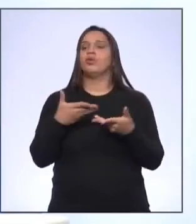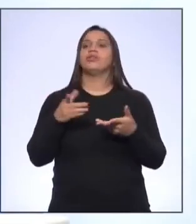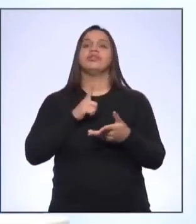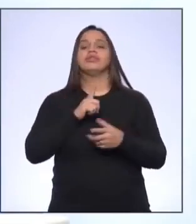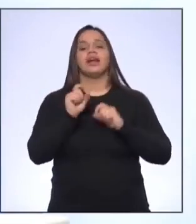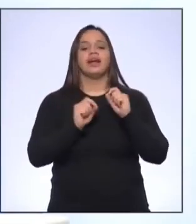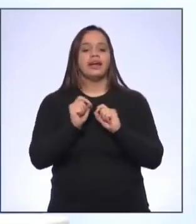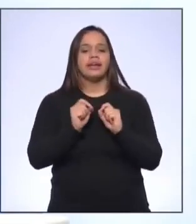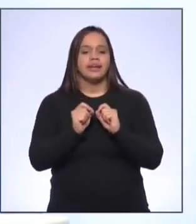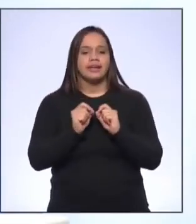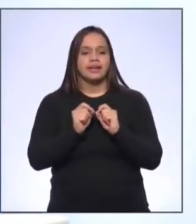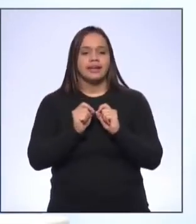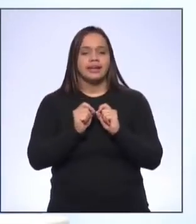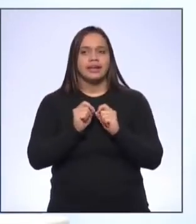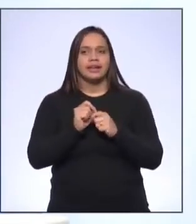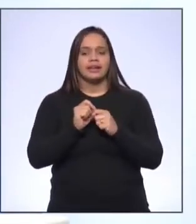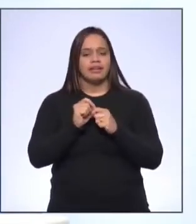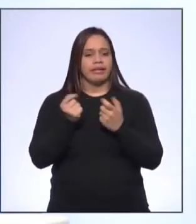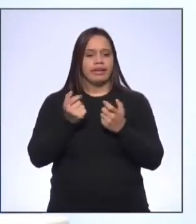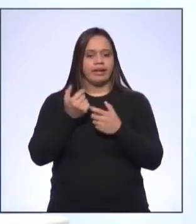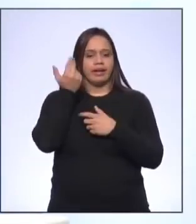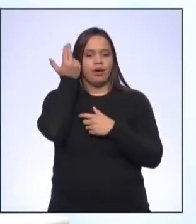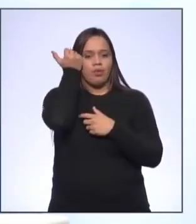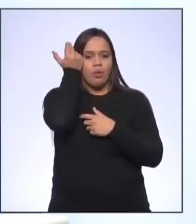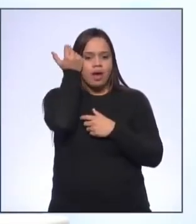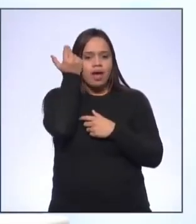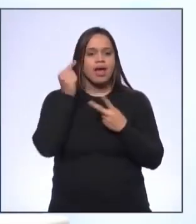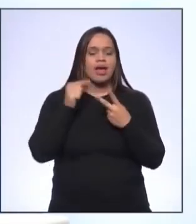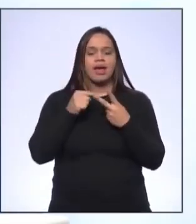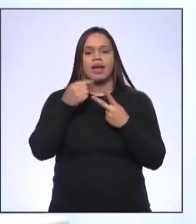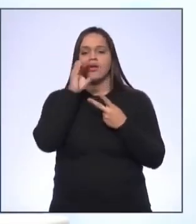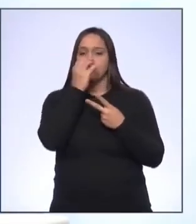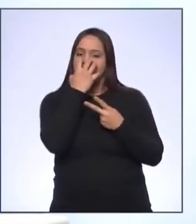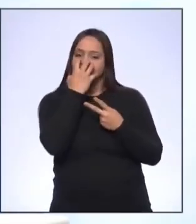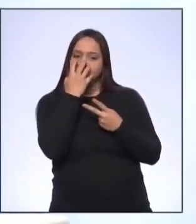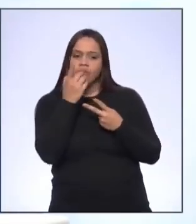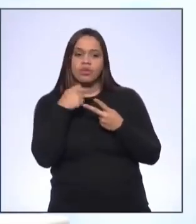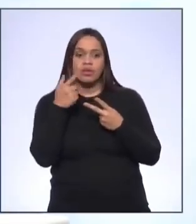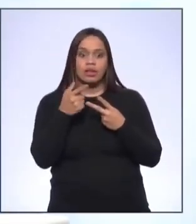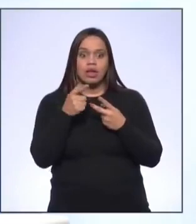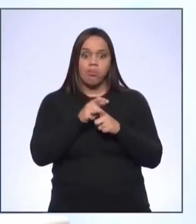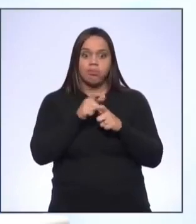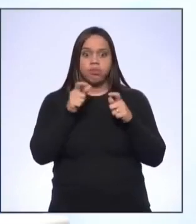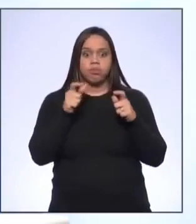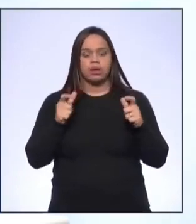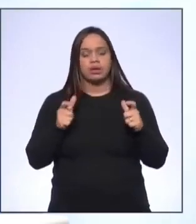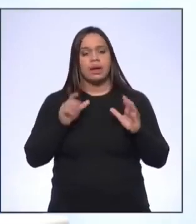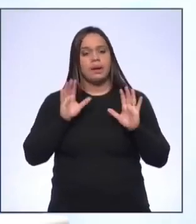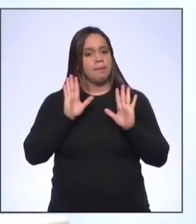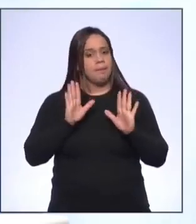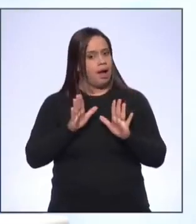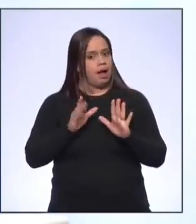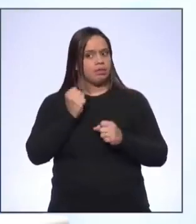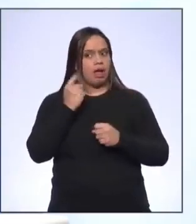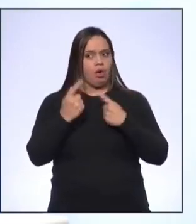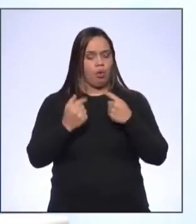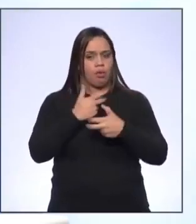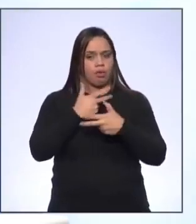né, os coelhos, né, os cachorrinhos, né, que são abundantes, mas algumas raças podem sumir,